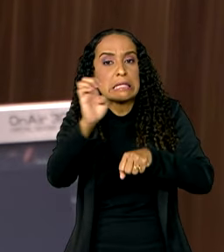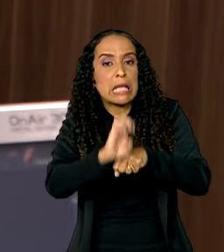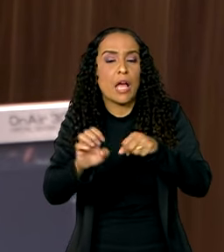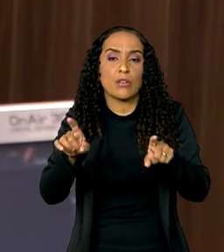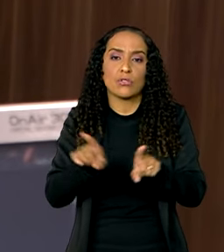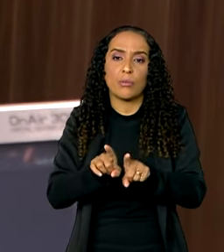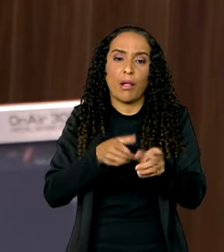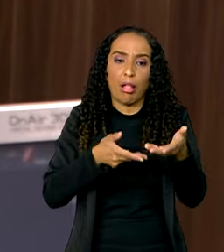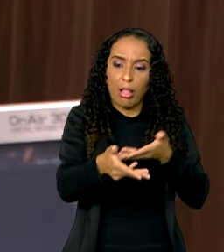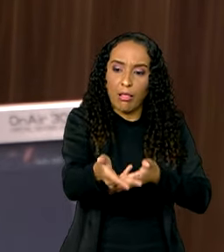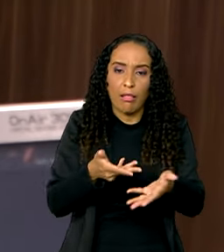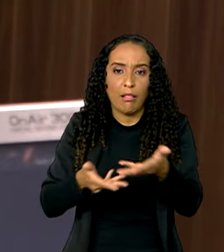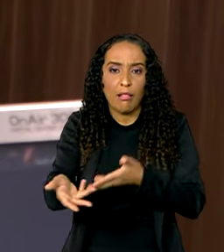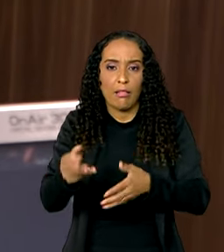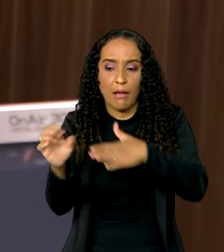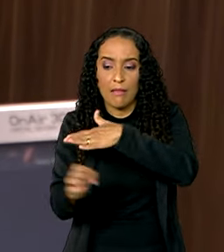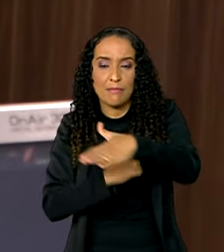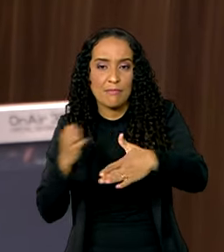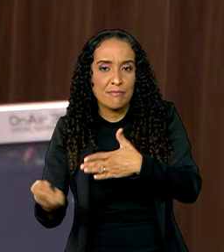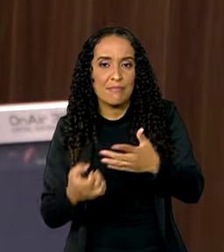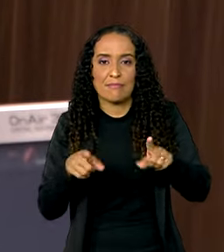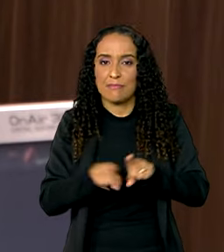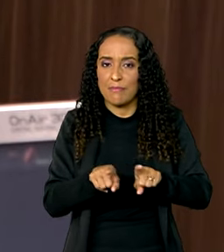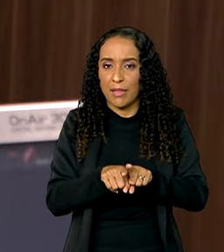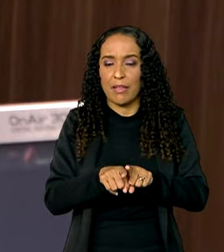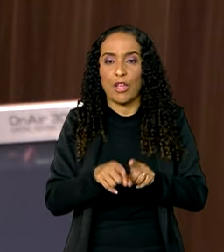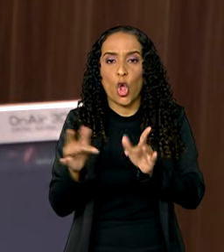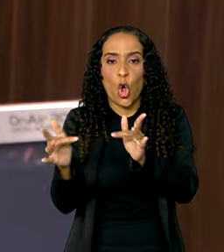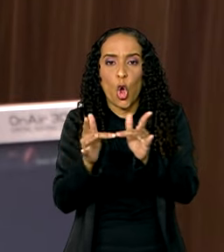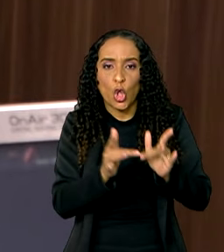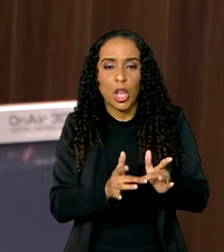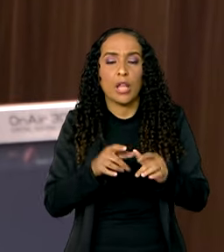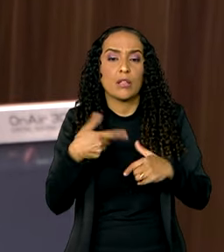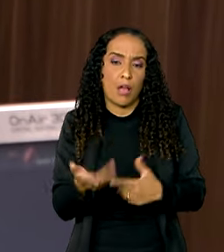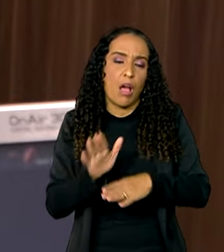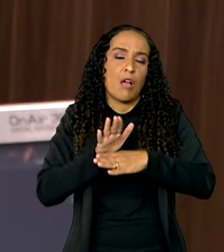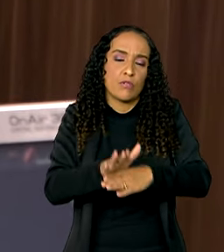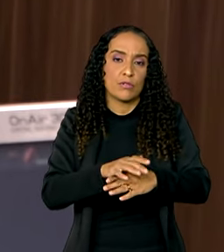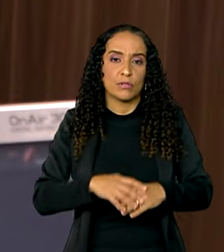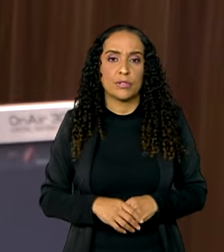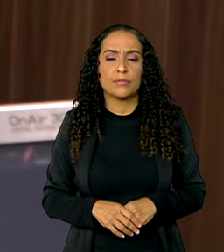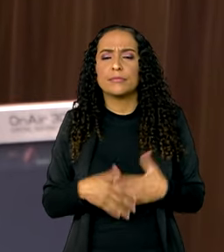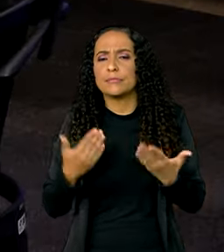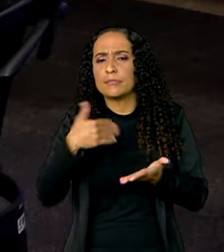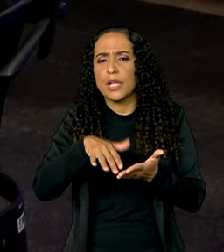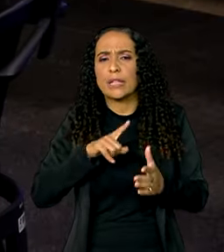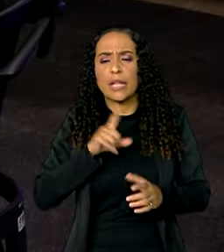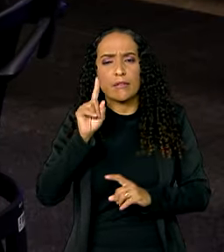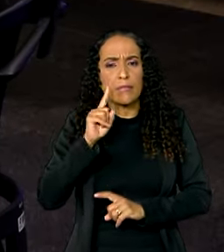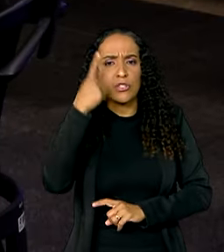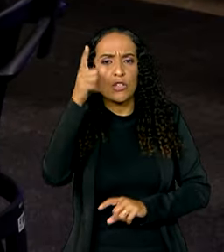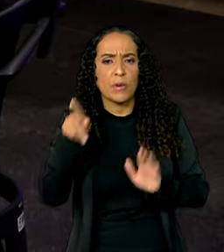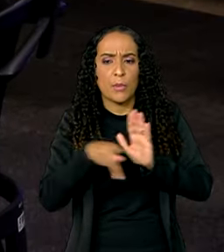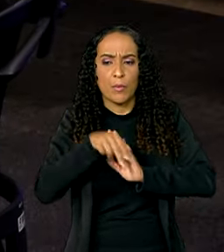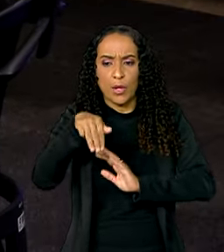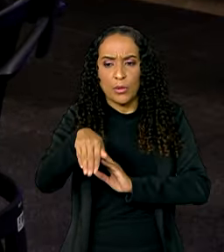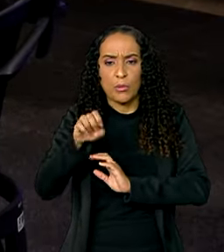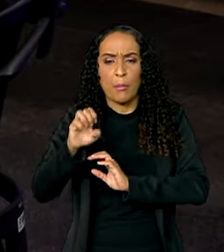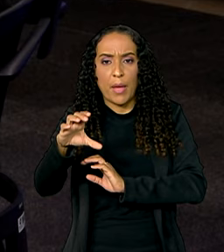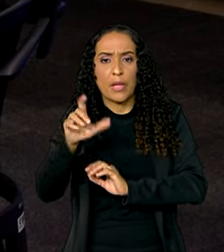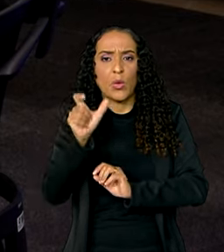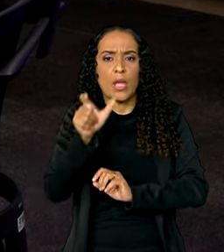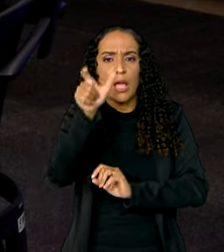a questão do envolvimento com as empresas né então isso só ajuda e secretário tem uma iniciativa do MEC chamada